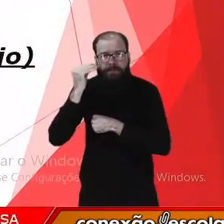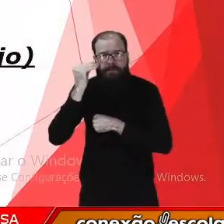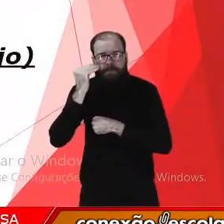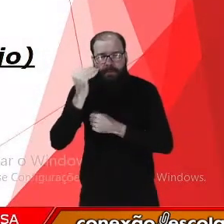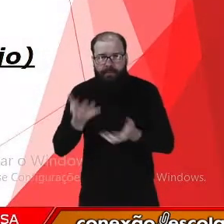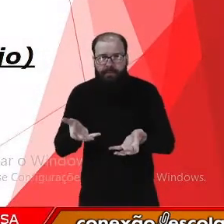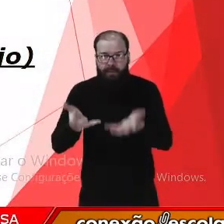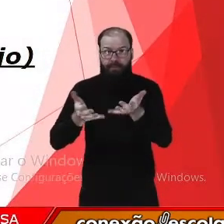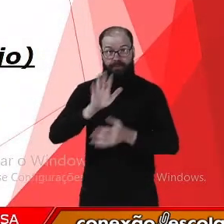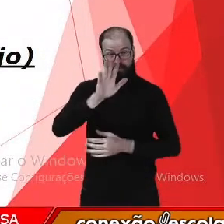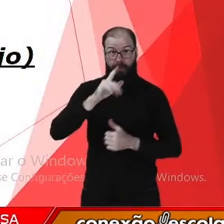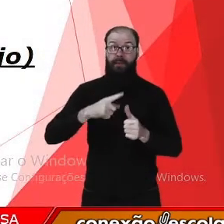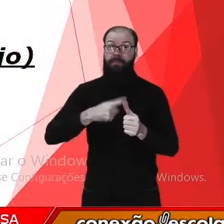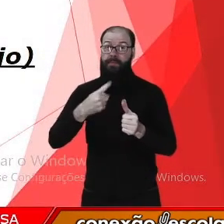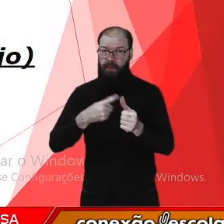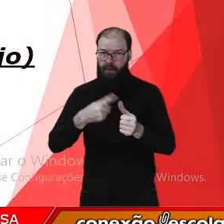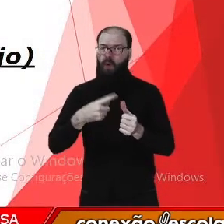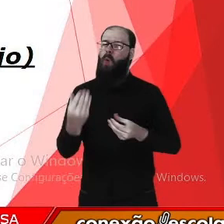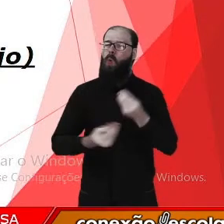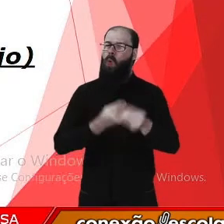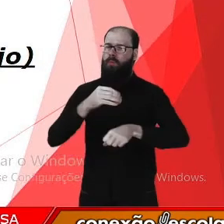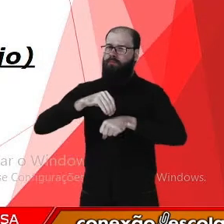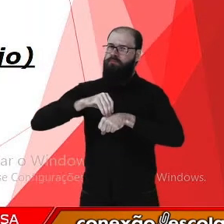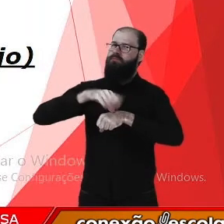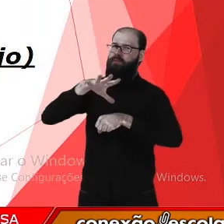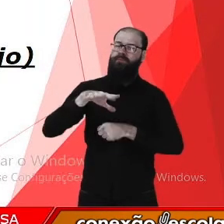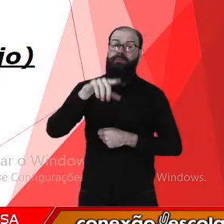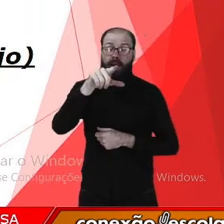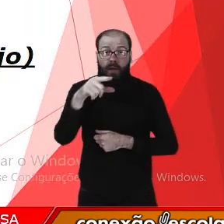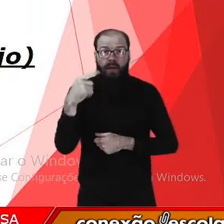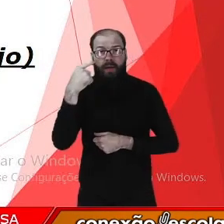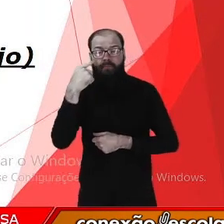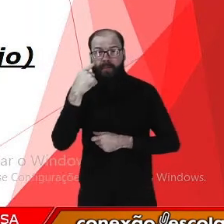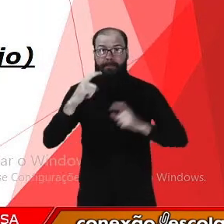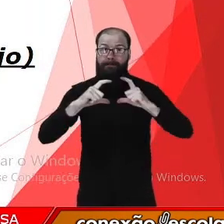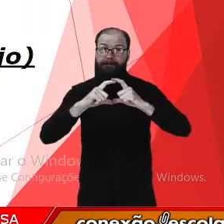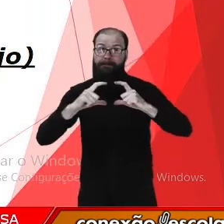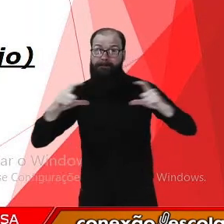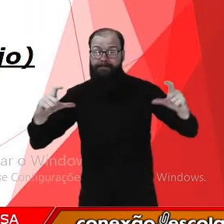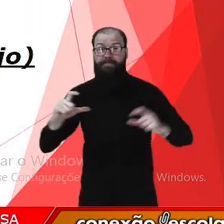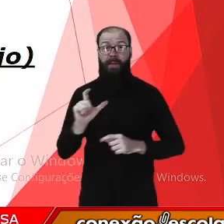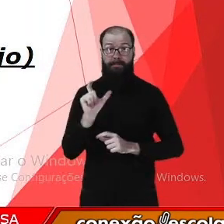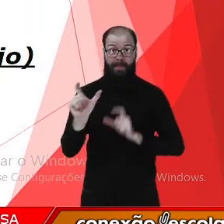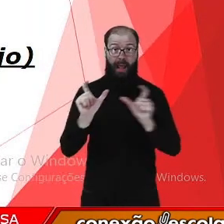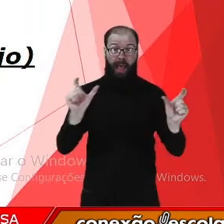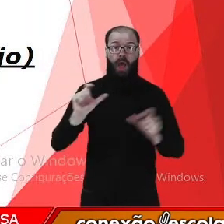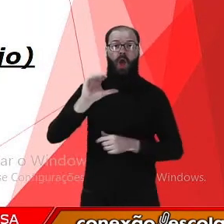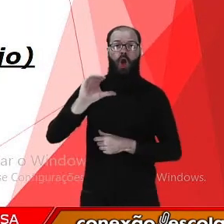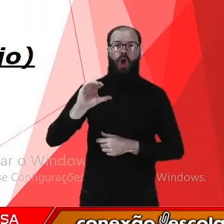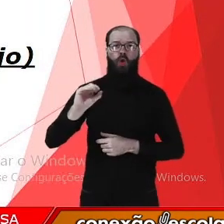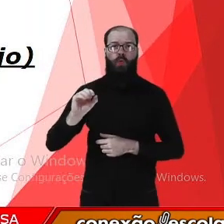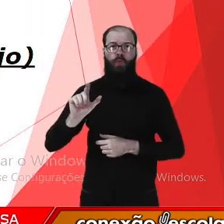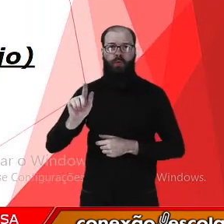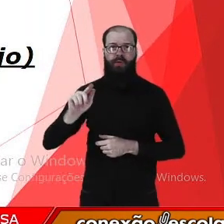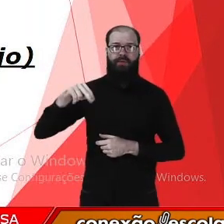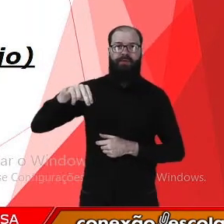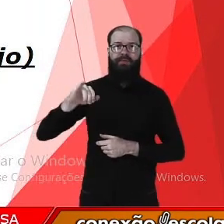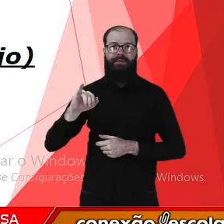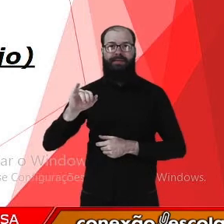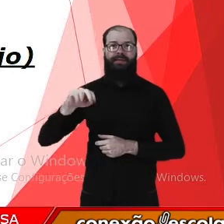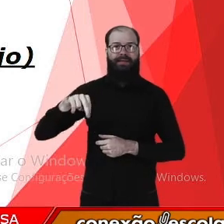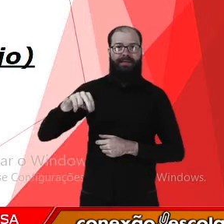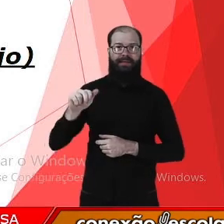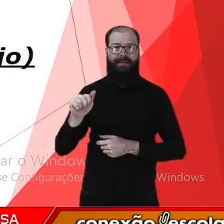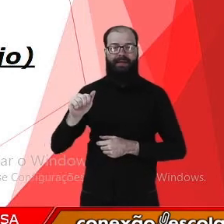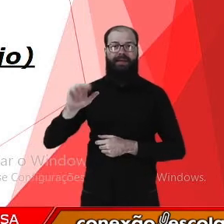Primeiro ponto, gente, olha, observe que eu falei de palavras cognatas. Professor, o que são palavras